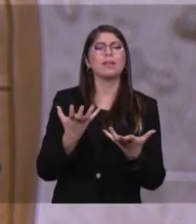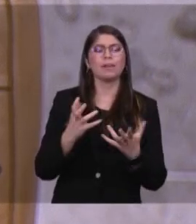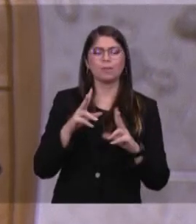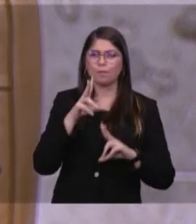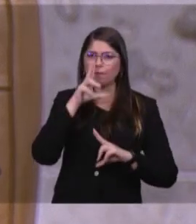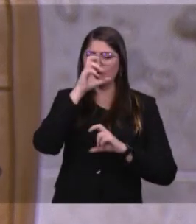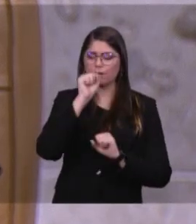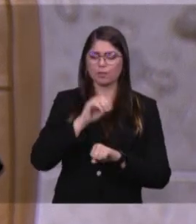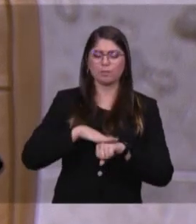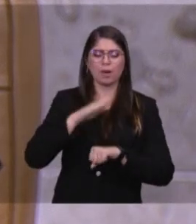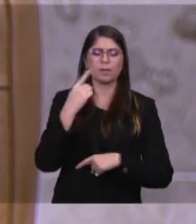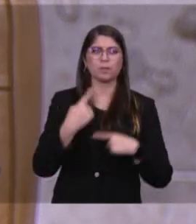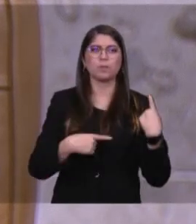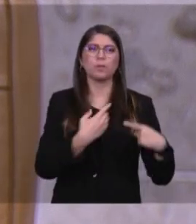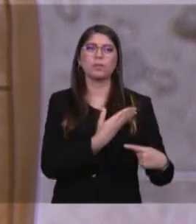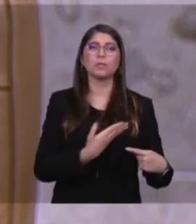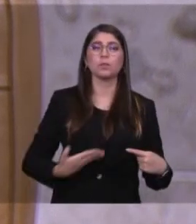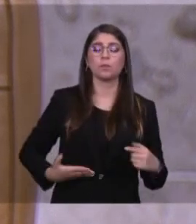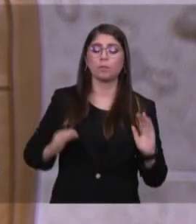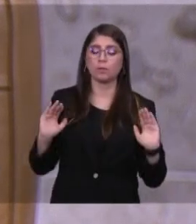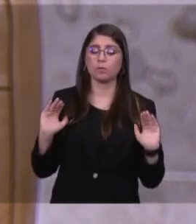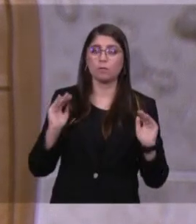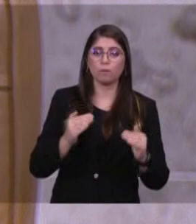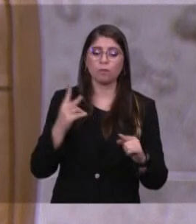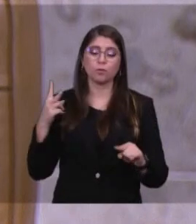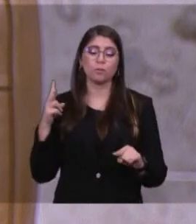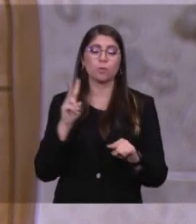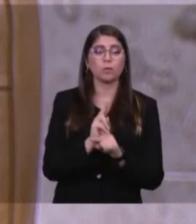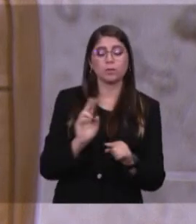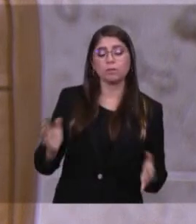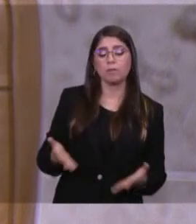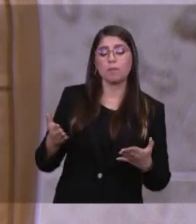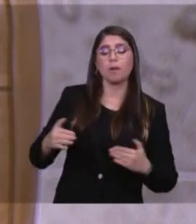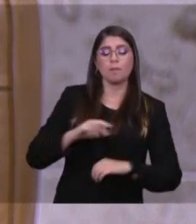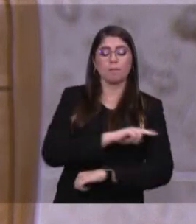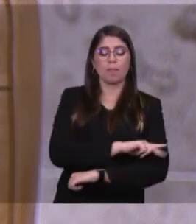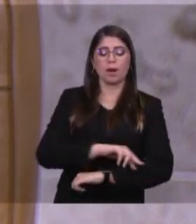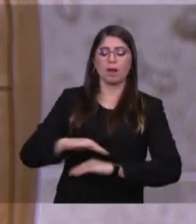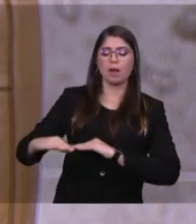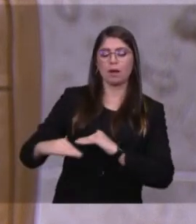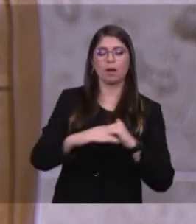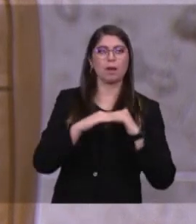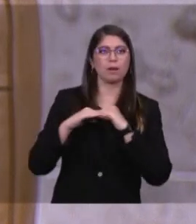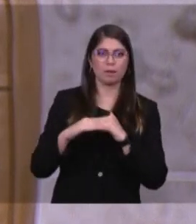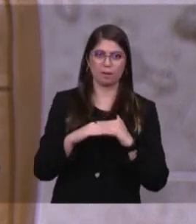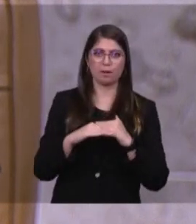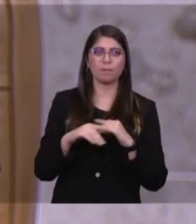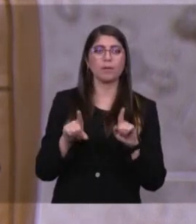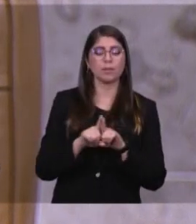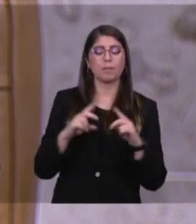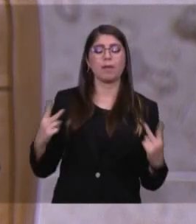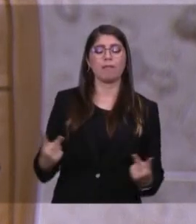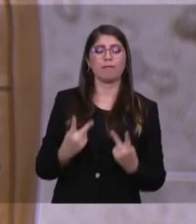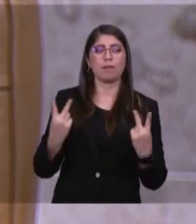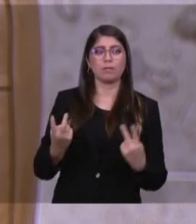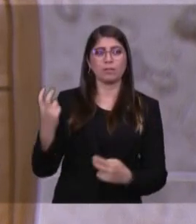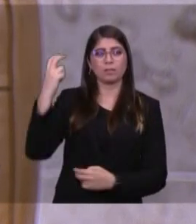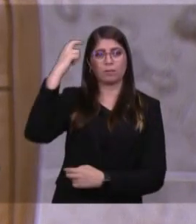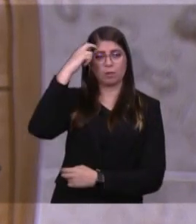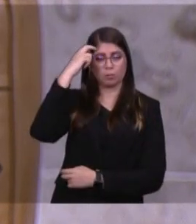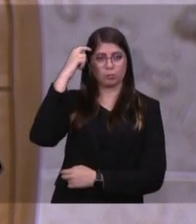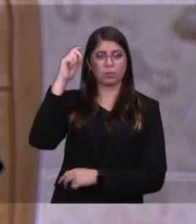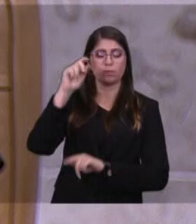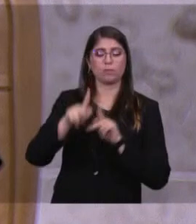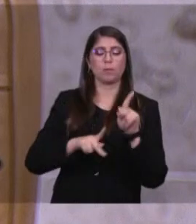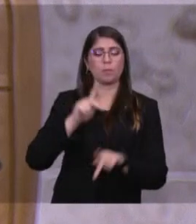das políticas públicas voltadas para a proteção e promoção da igualdade racial e para a valorização da cultura da